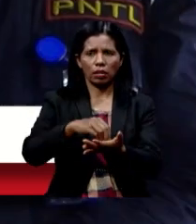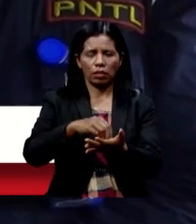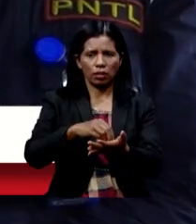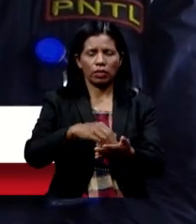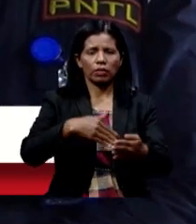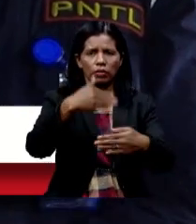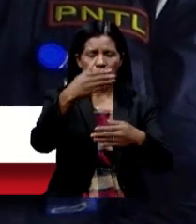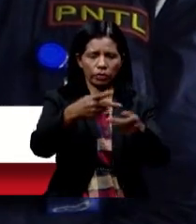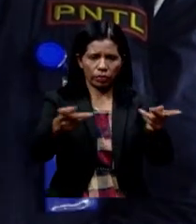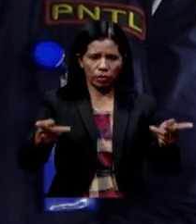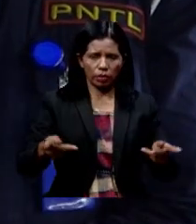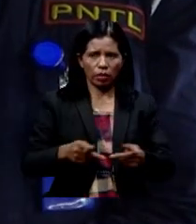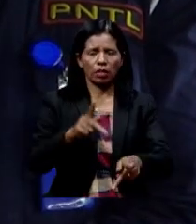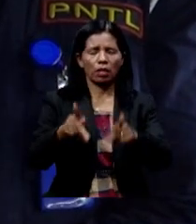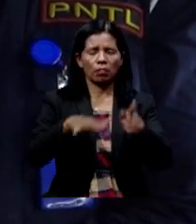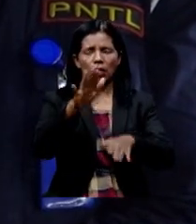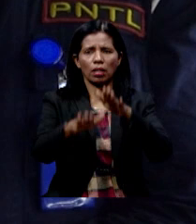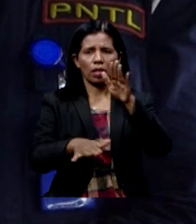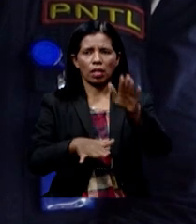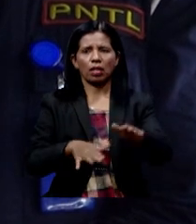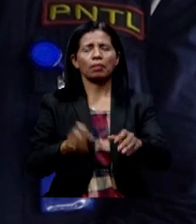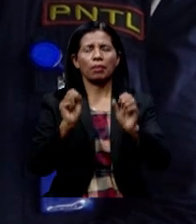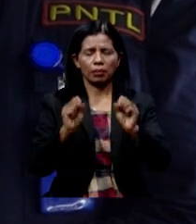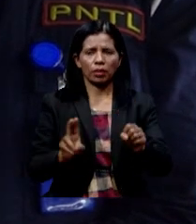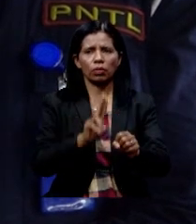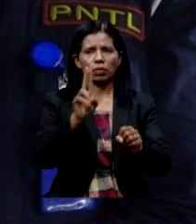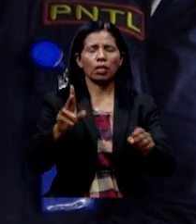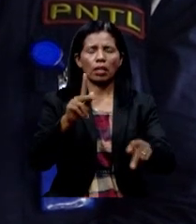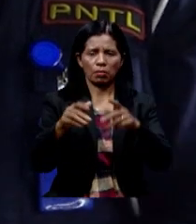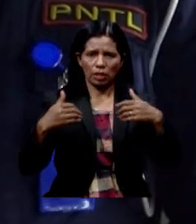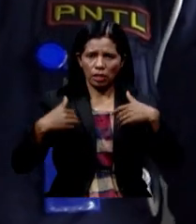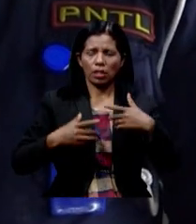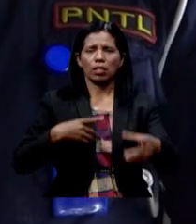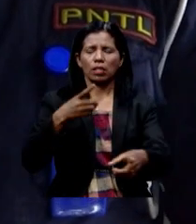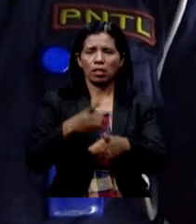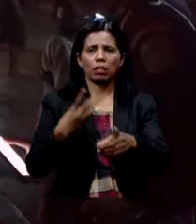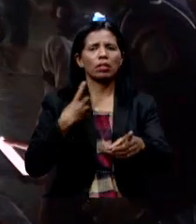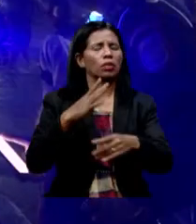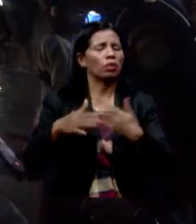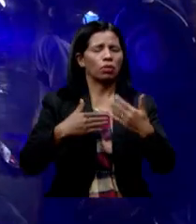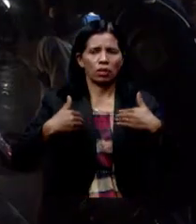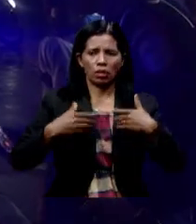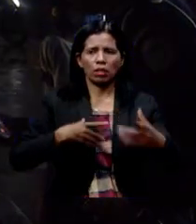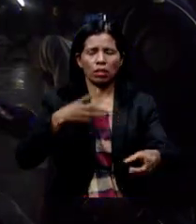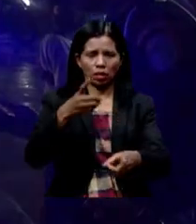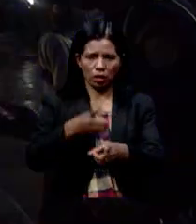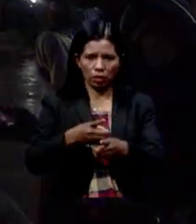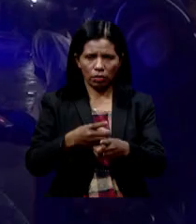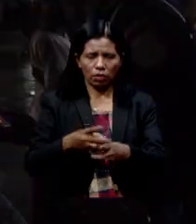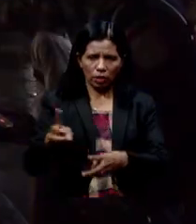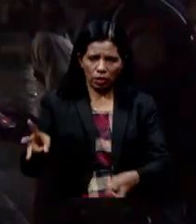nebe maka ba ema lawain, ema tem ser utiliza, ema mos ia direto, e ita hoto ia direto. Estrada nini nebe maka tu